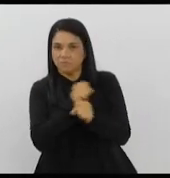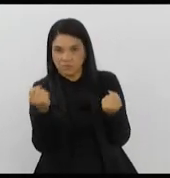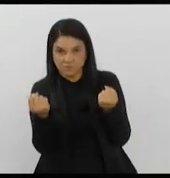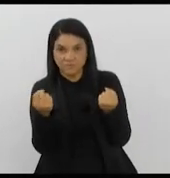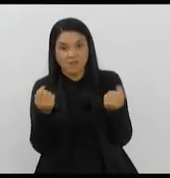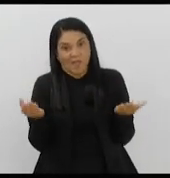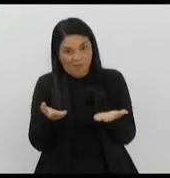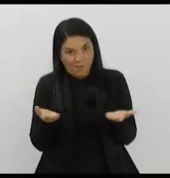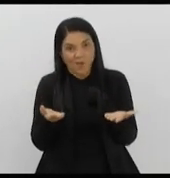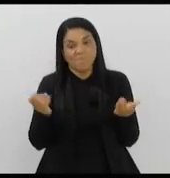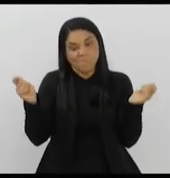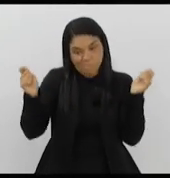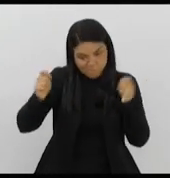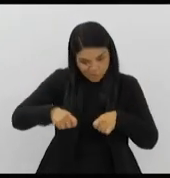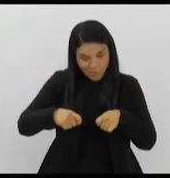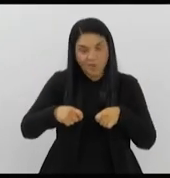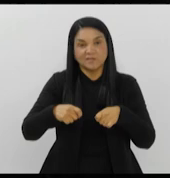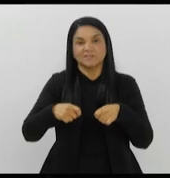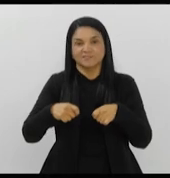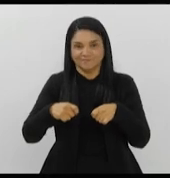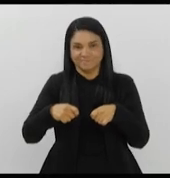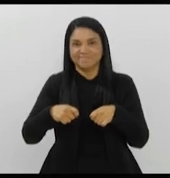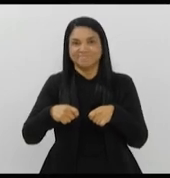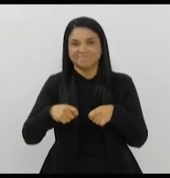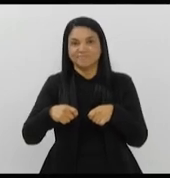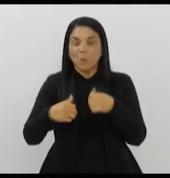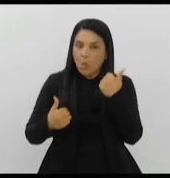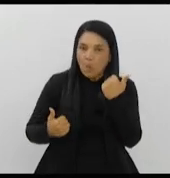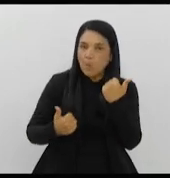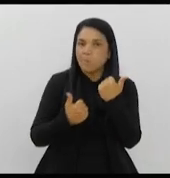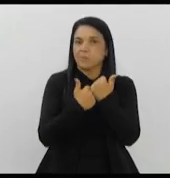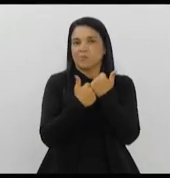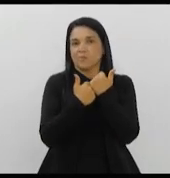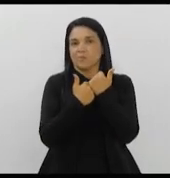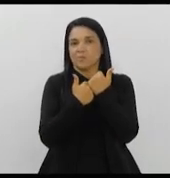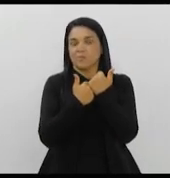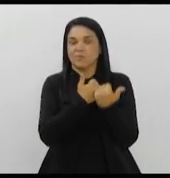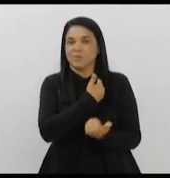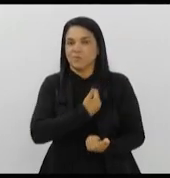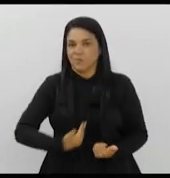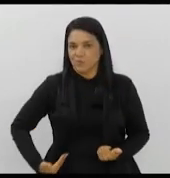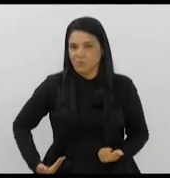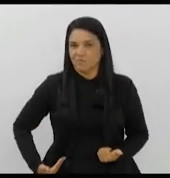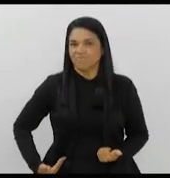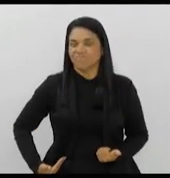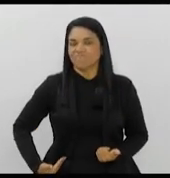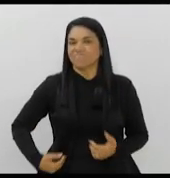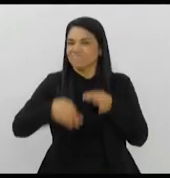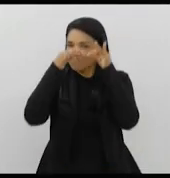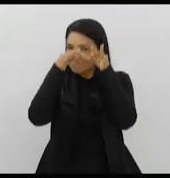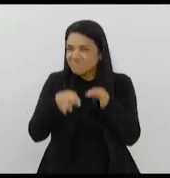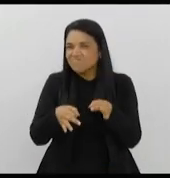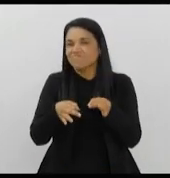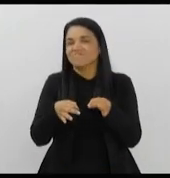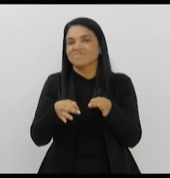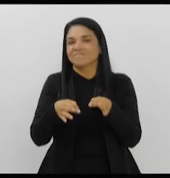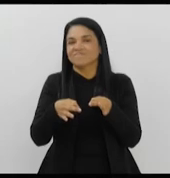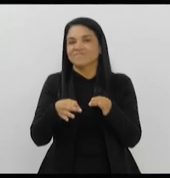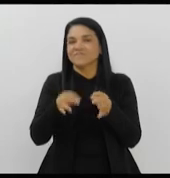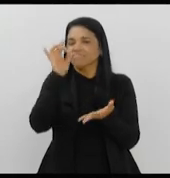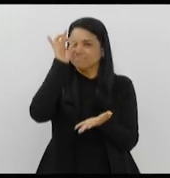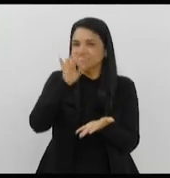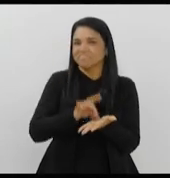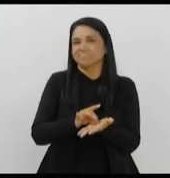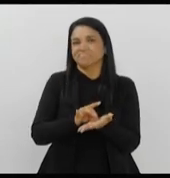é perfeitamente possível, viável, e com apoio público, com certeza, isso será uma